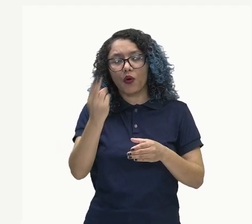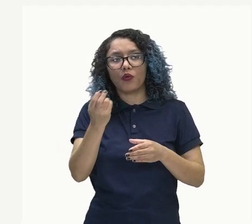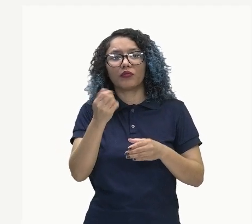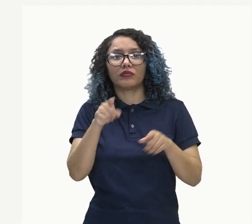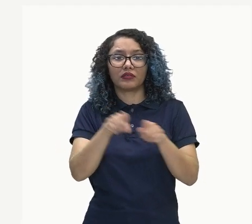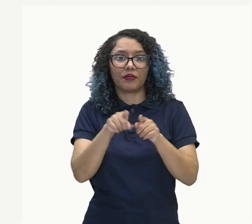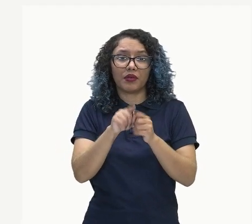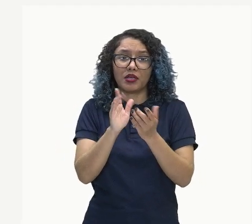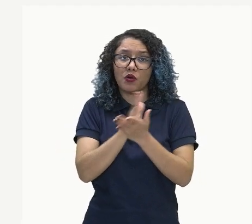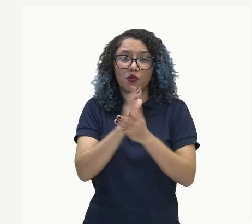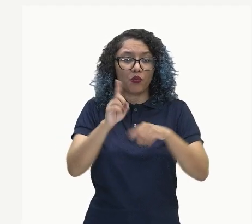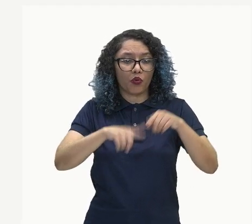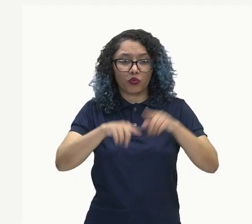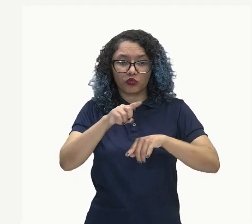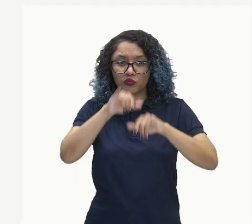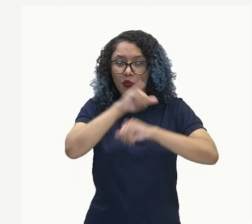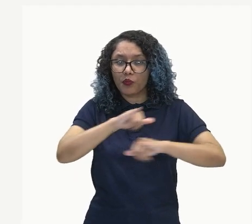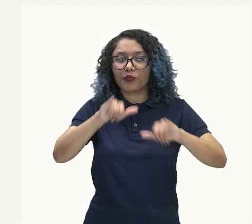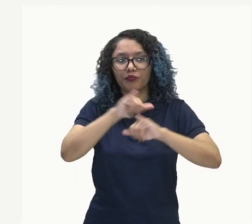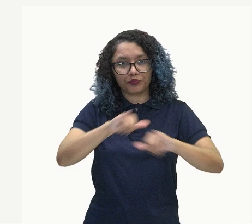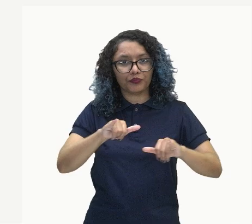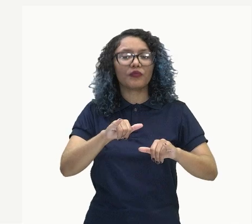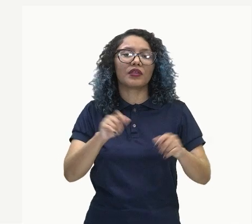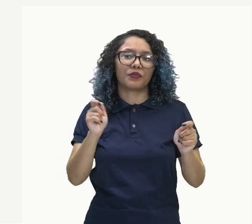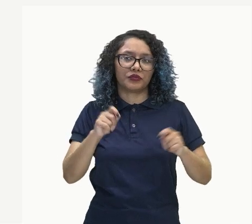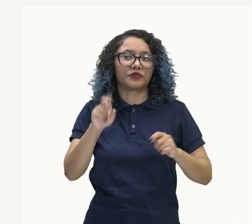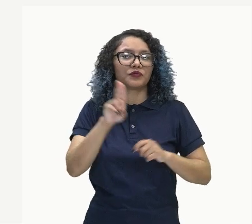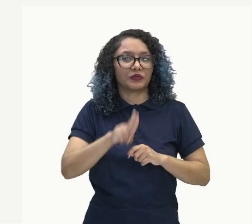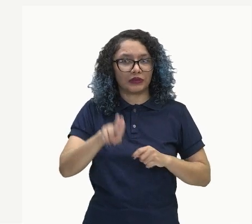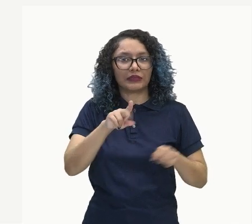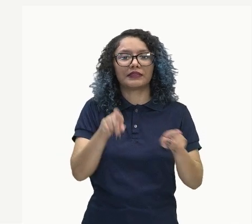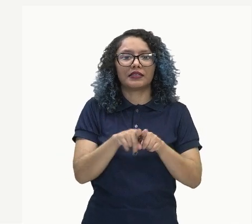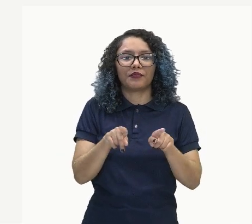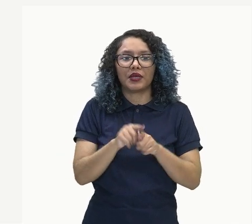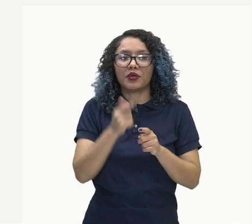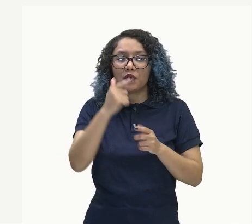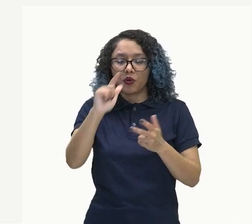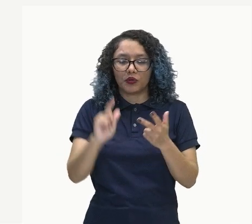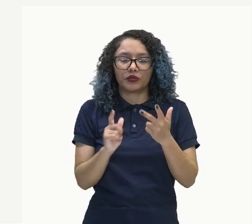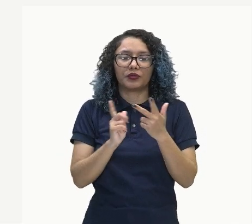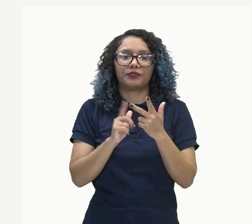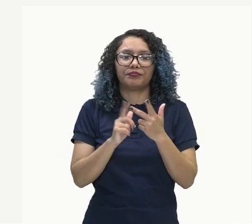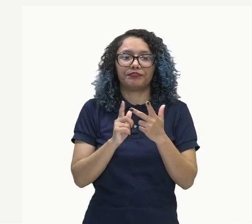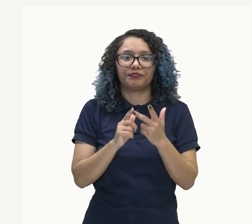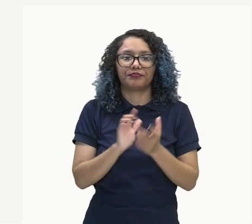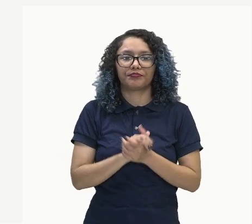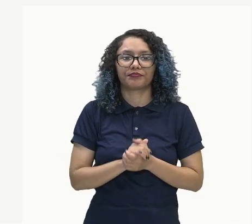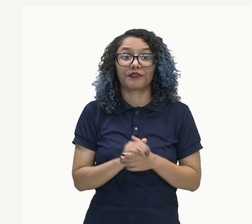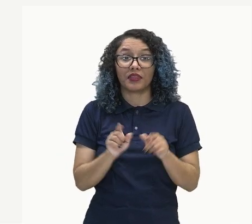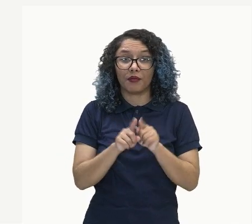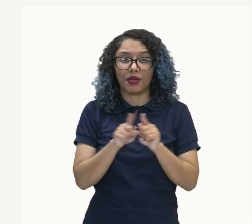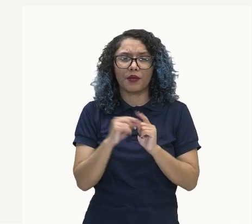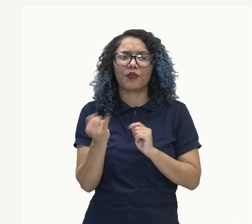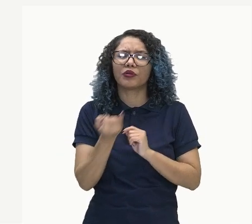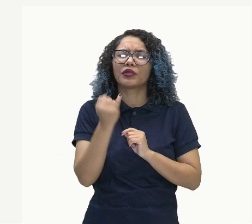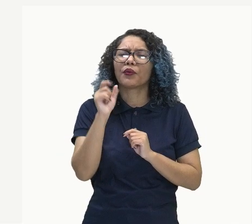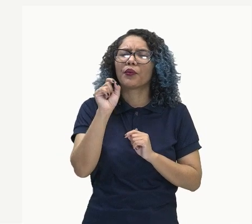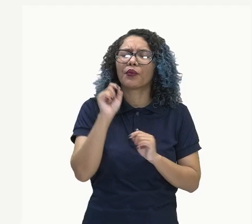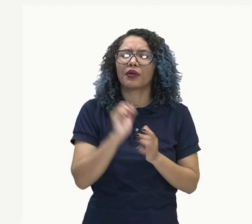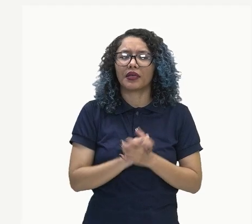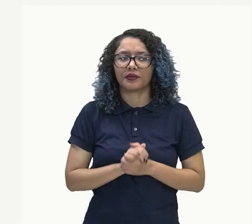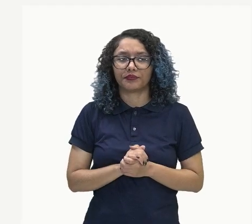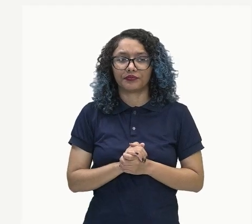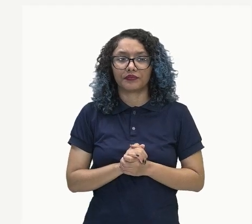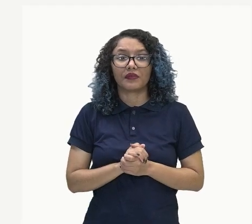de determinado produto, tá certo? E mais uma coisa que é muito importante também, é porque eles permitem a tomada